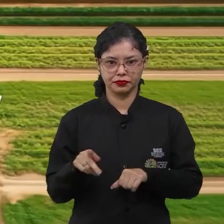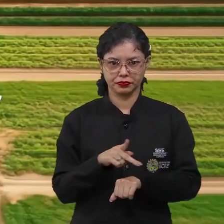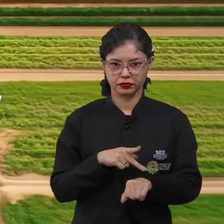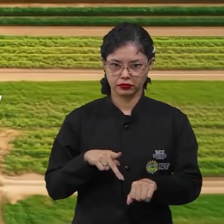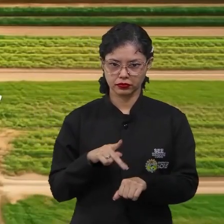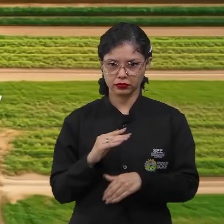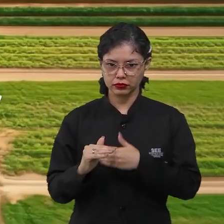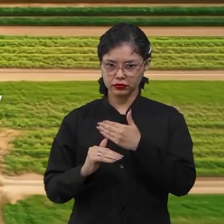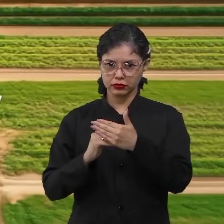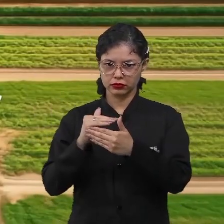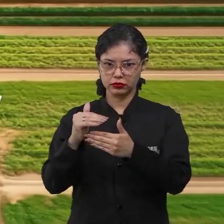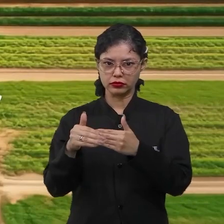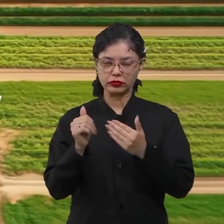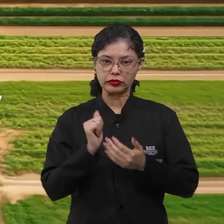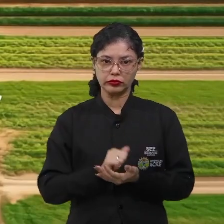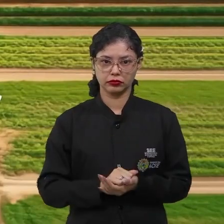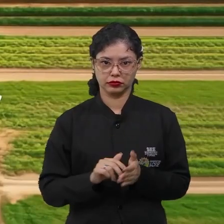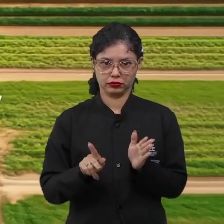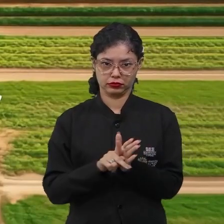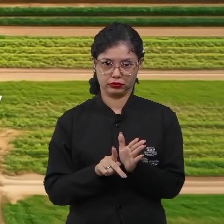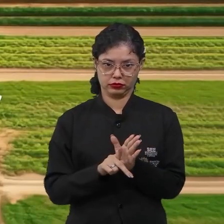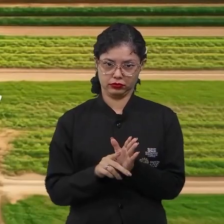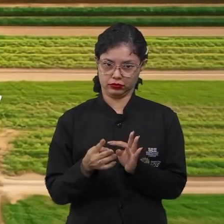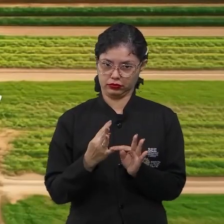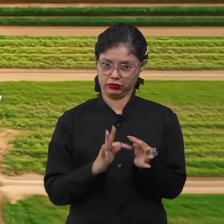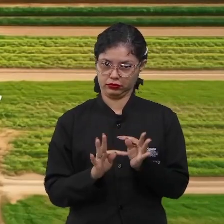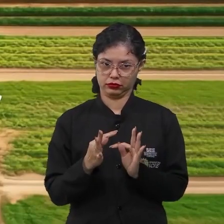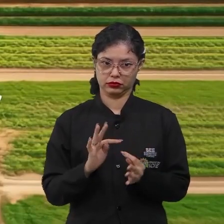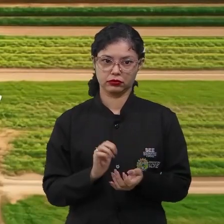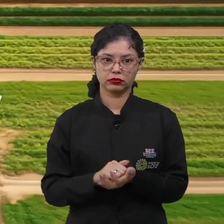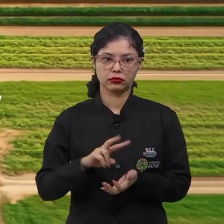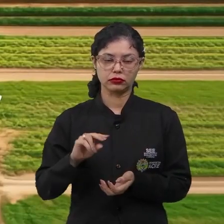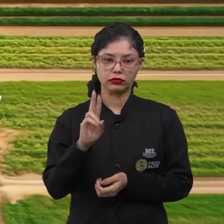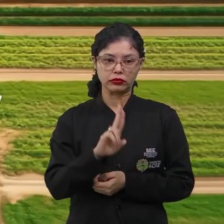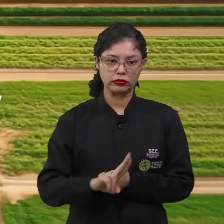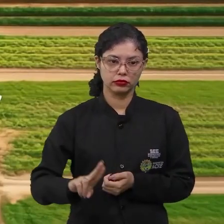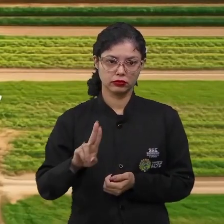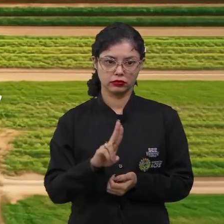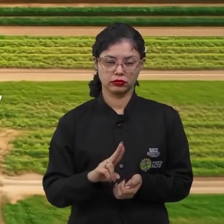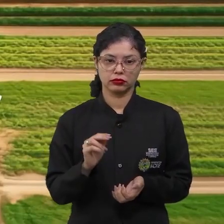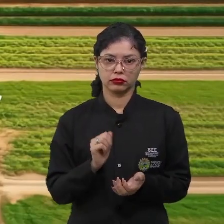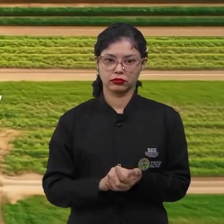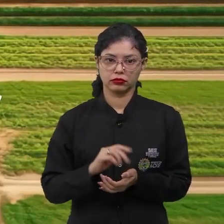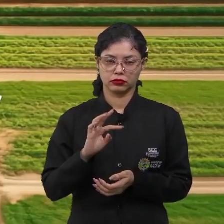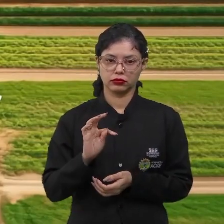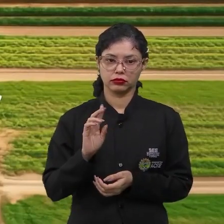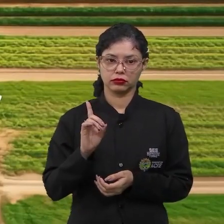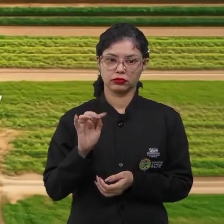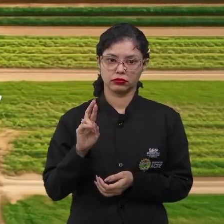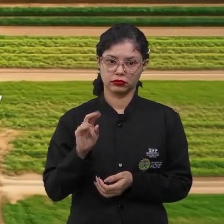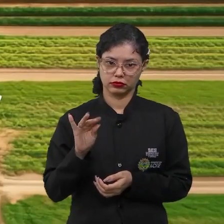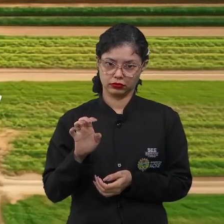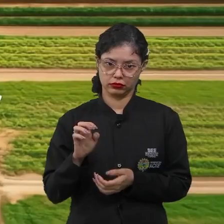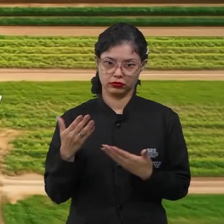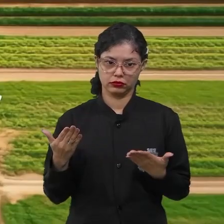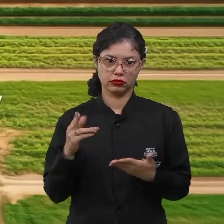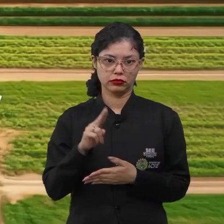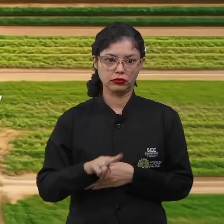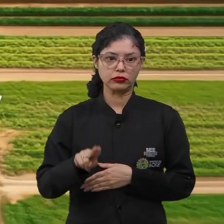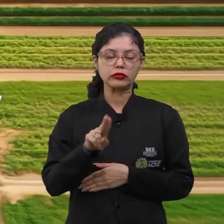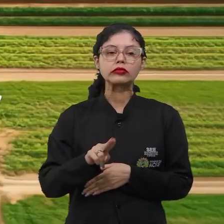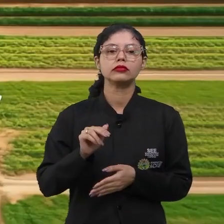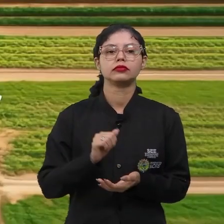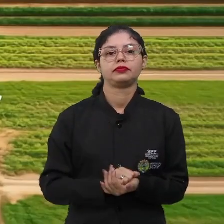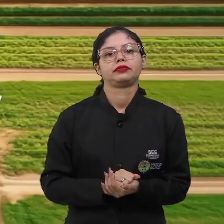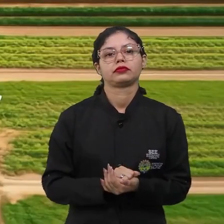países desenvolvidos, que é justamente uma tecnologia que vai utilizar drones. Então, esses drones,